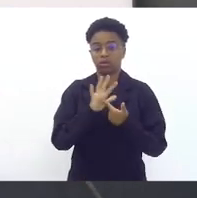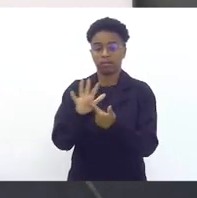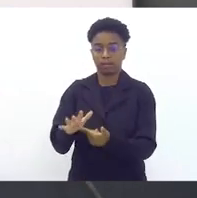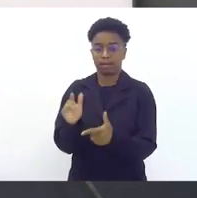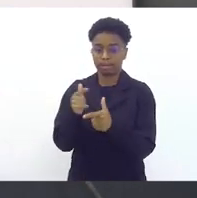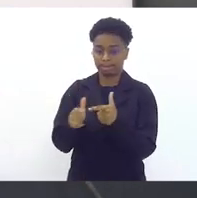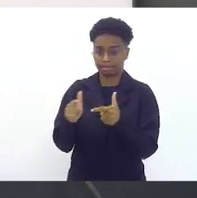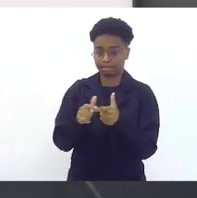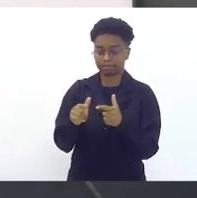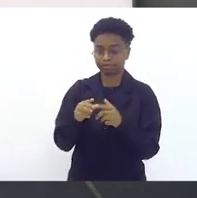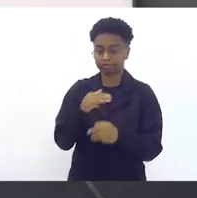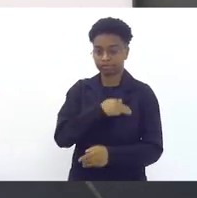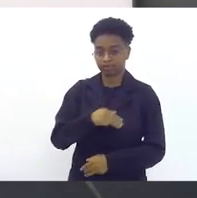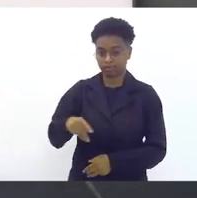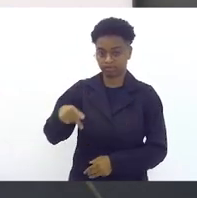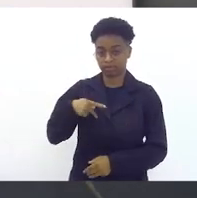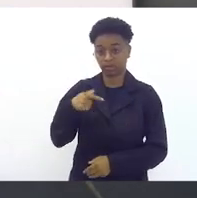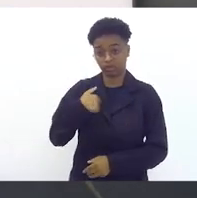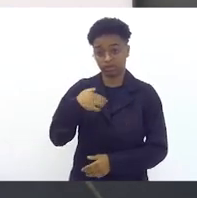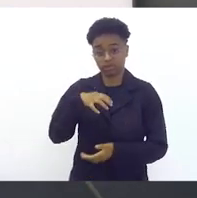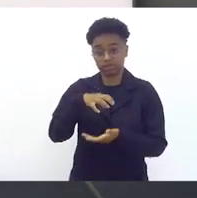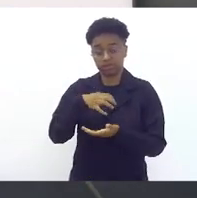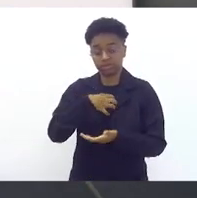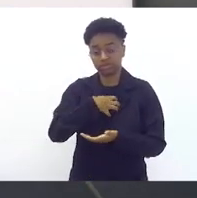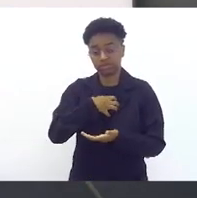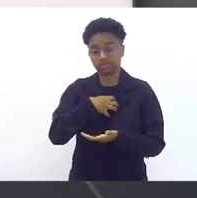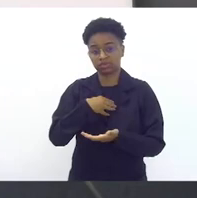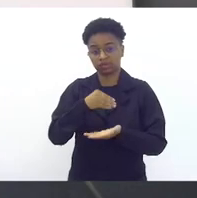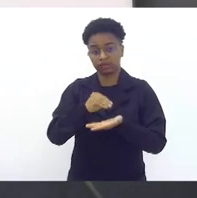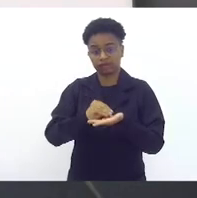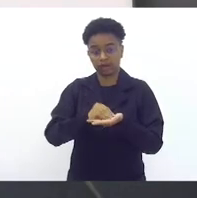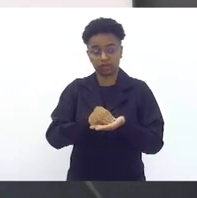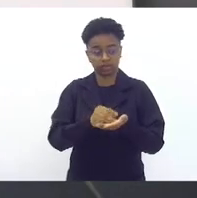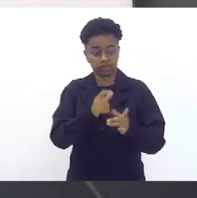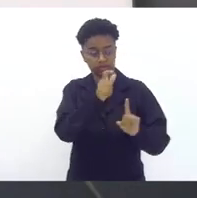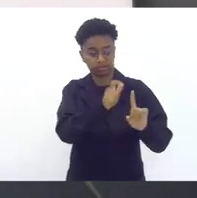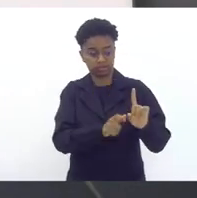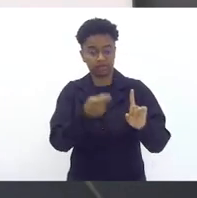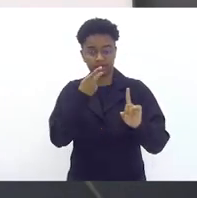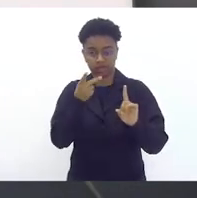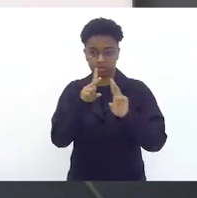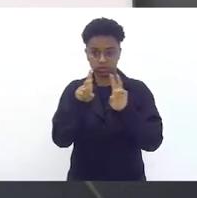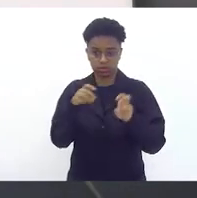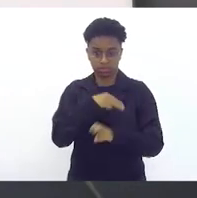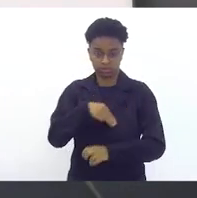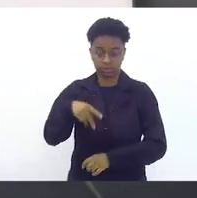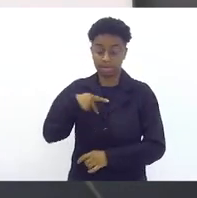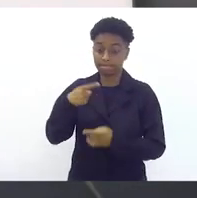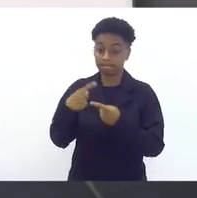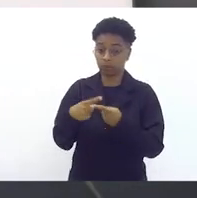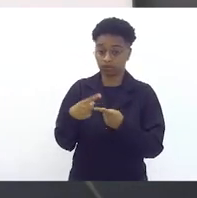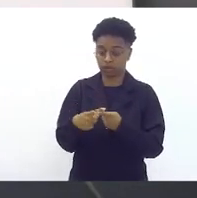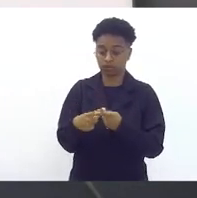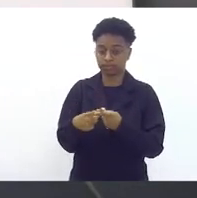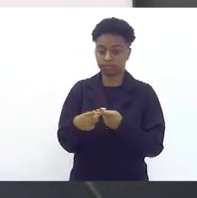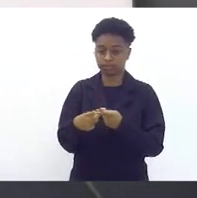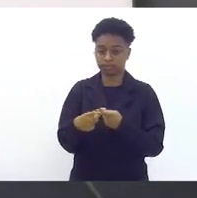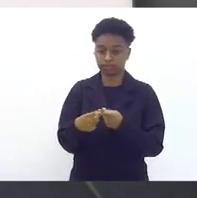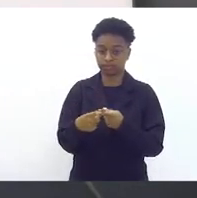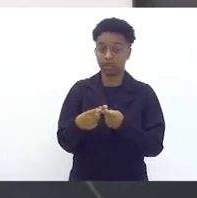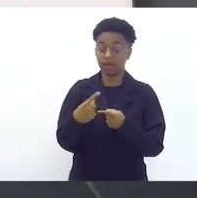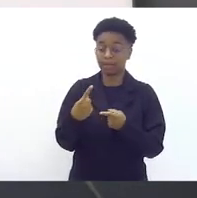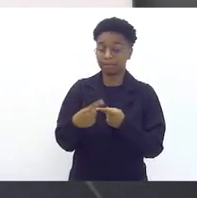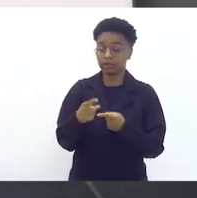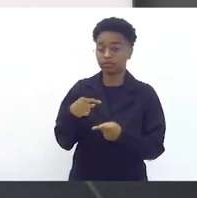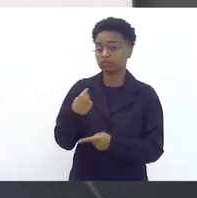Estadual, e eu sinto falta da convidada para falar sobre o Ministério Público. Por quê? Porque a gente